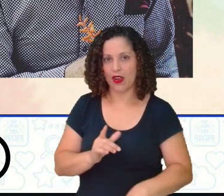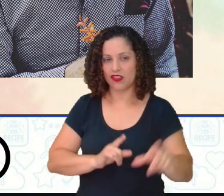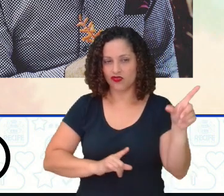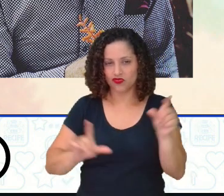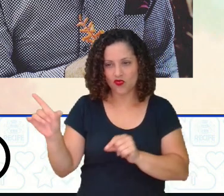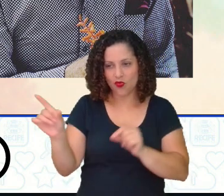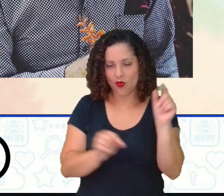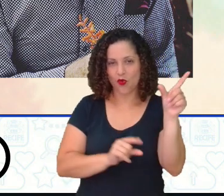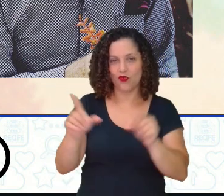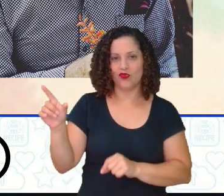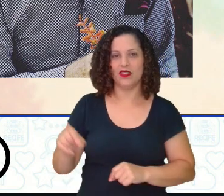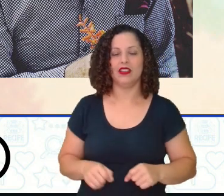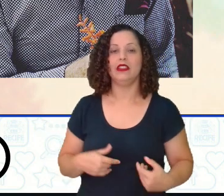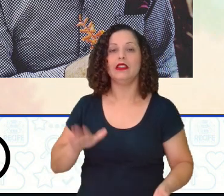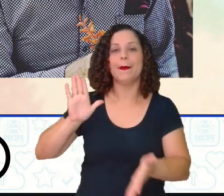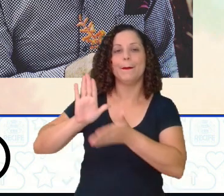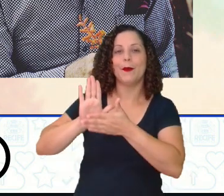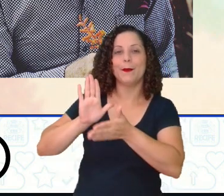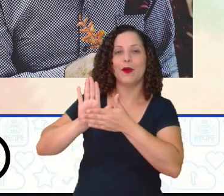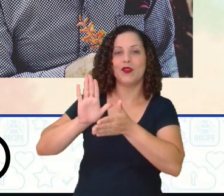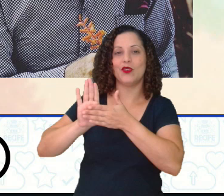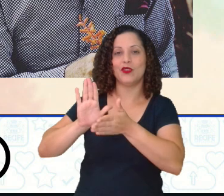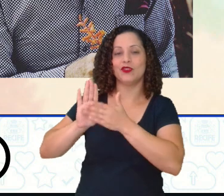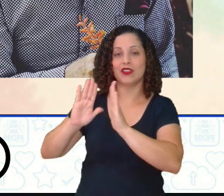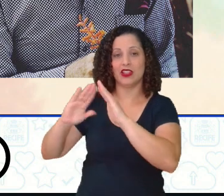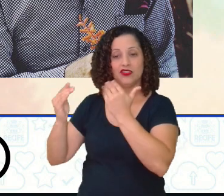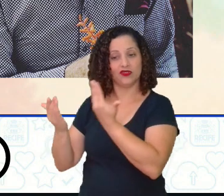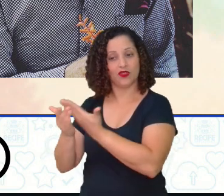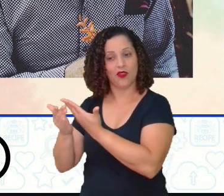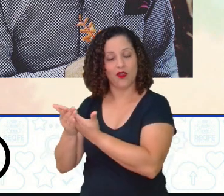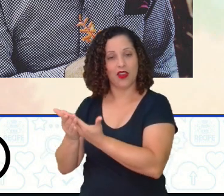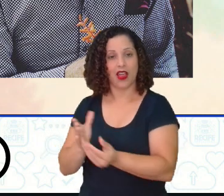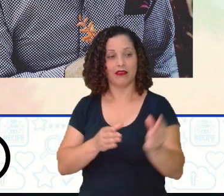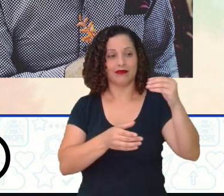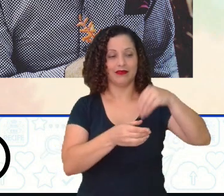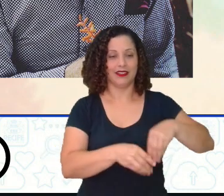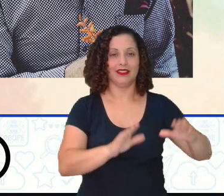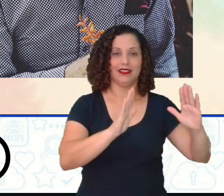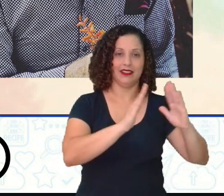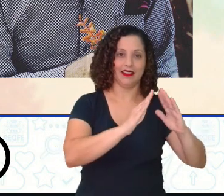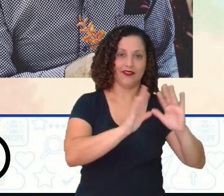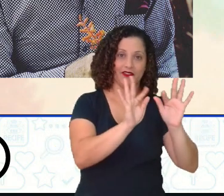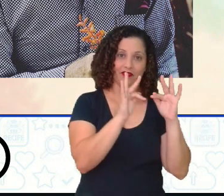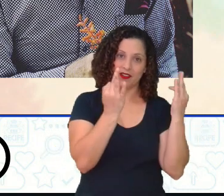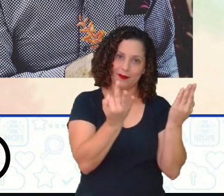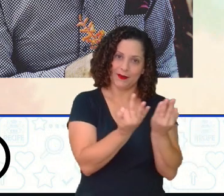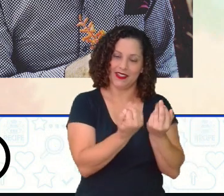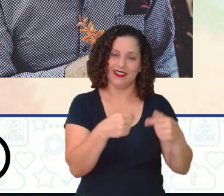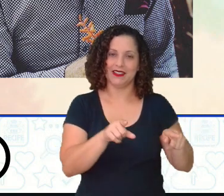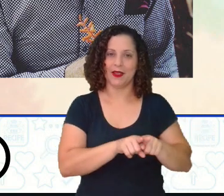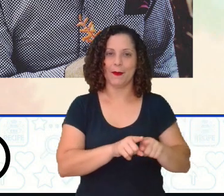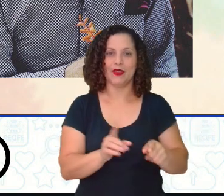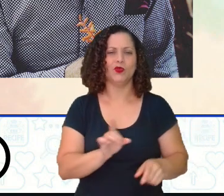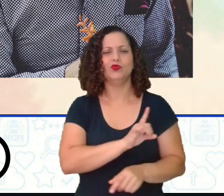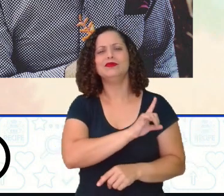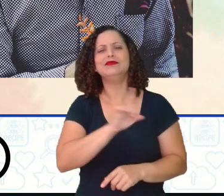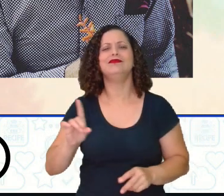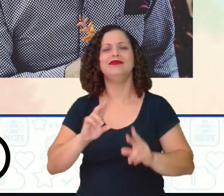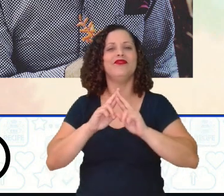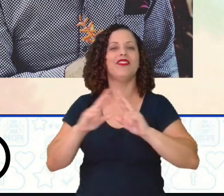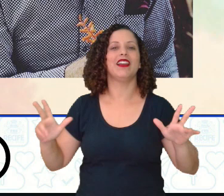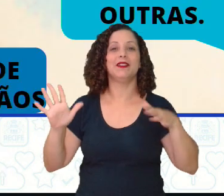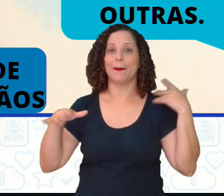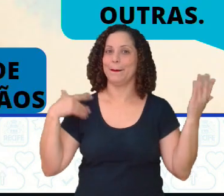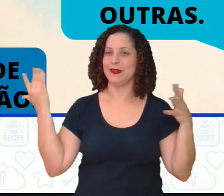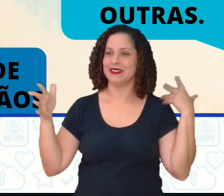escolha e levar uma proposta para a sua escola ou aí para a sua família. Um dia diferente, um passeio diferente.